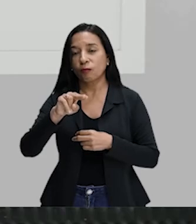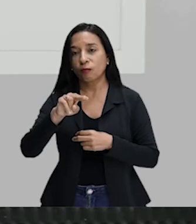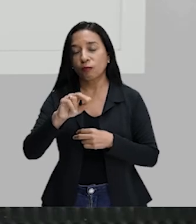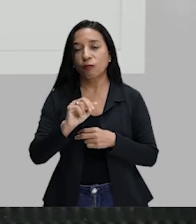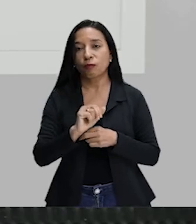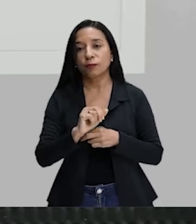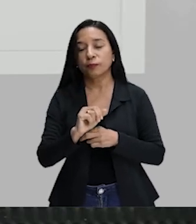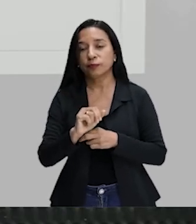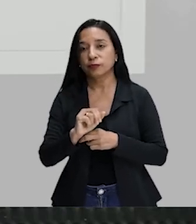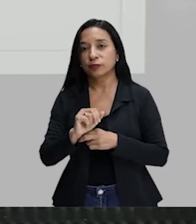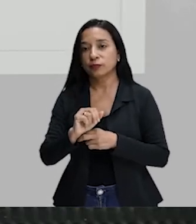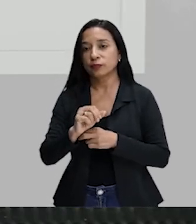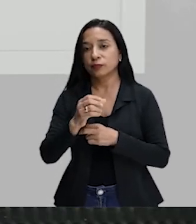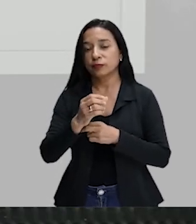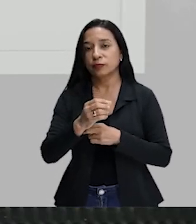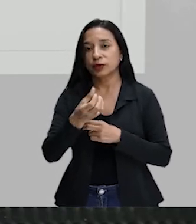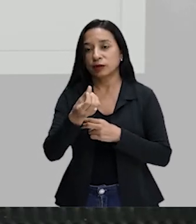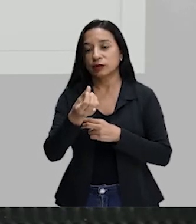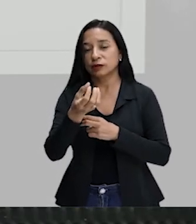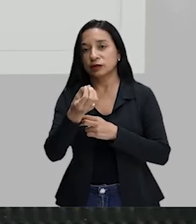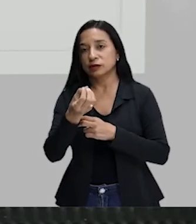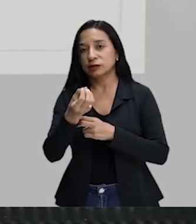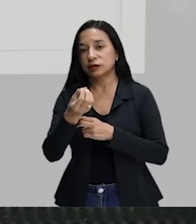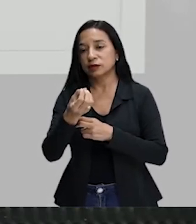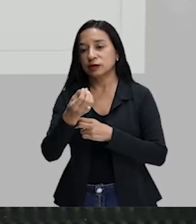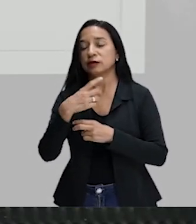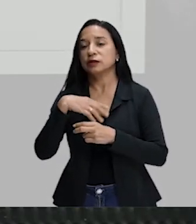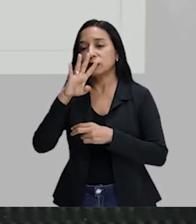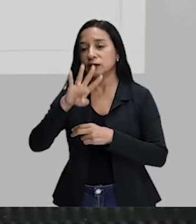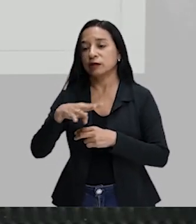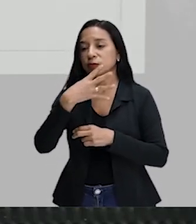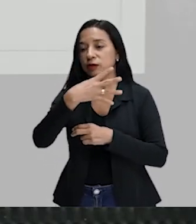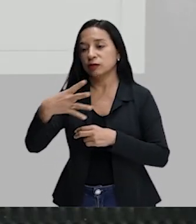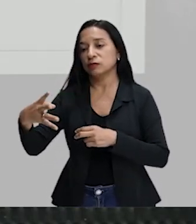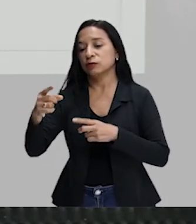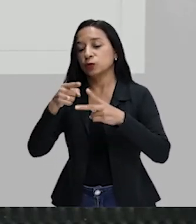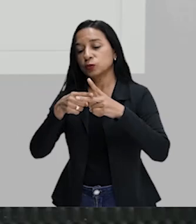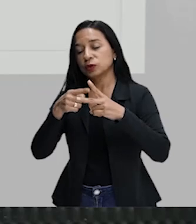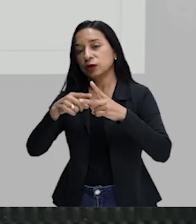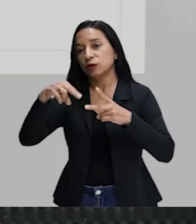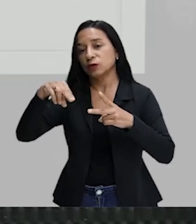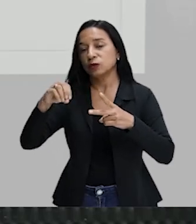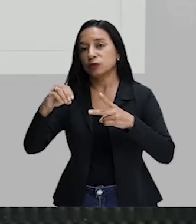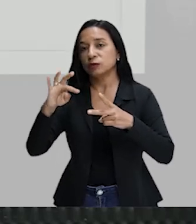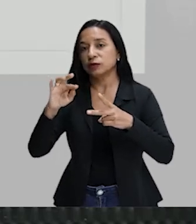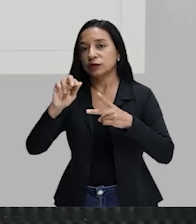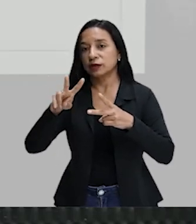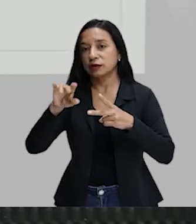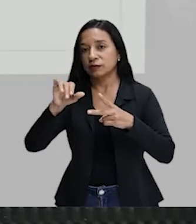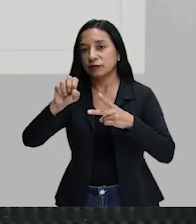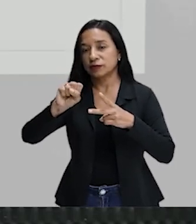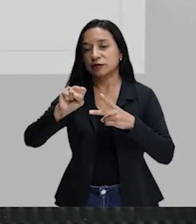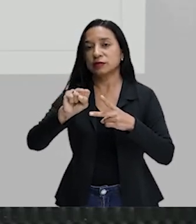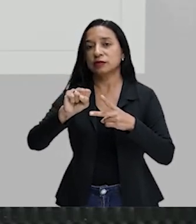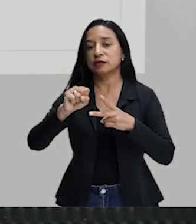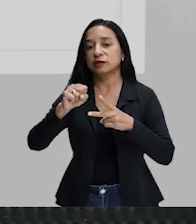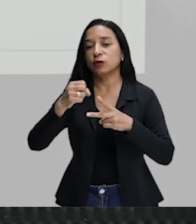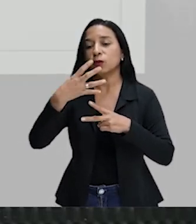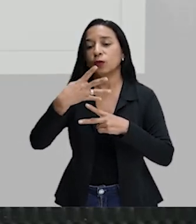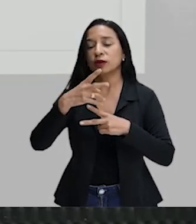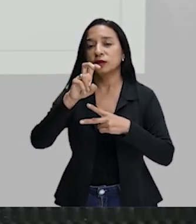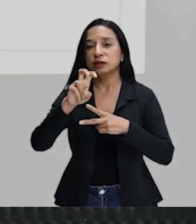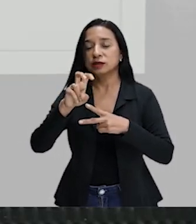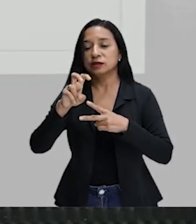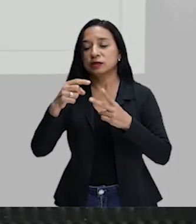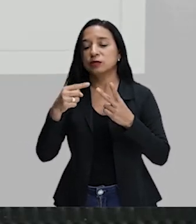de 60 vale 1/2. Tem aquela tabelinha dos ângulos notáveis, né? O cosseno de 45 vale raiz